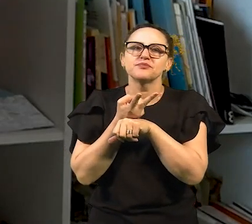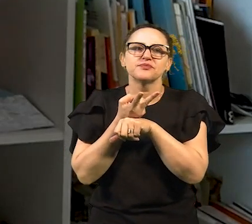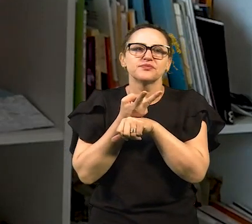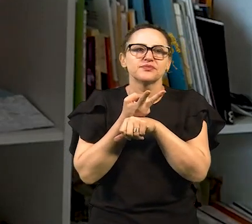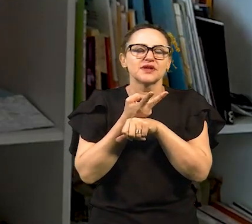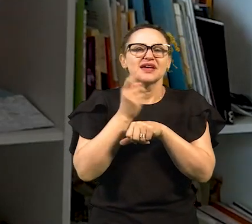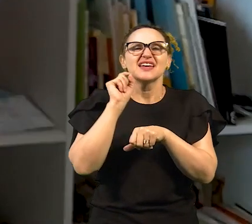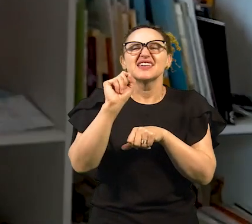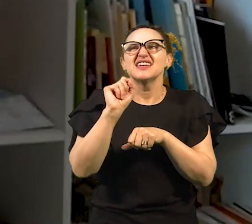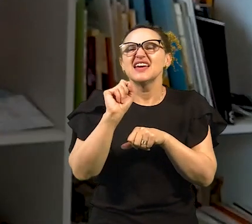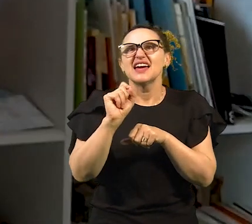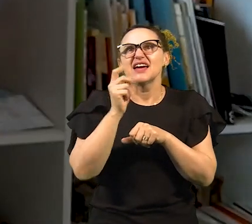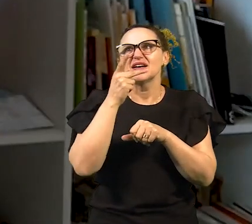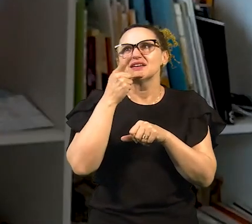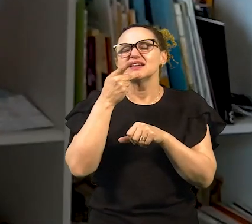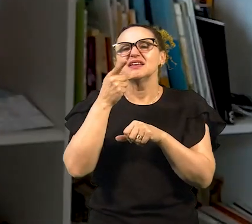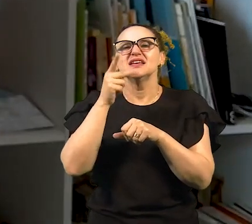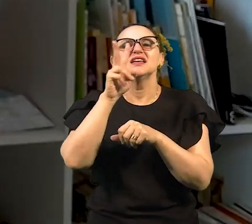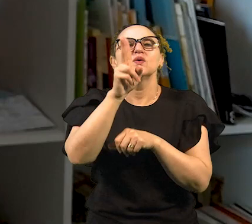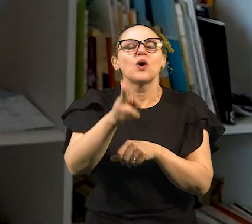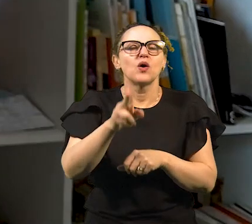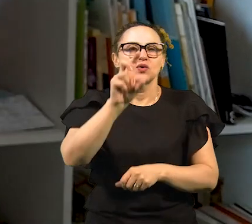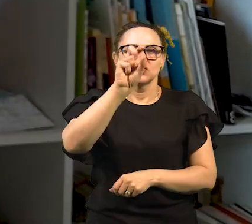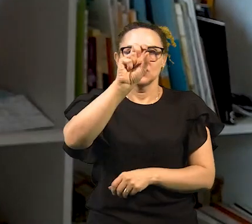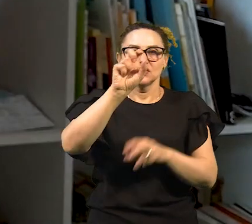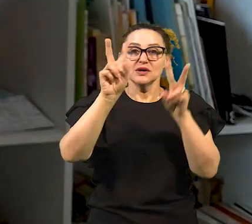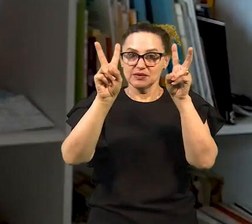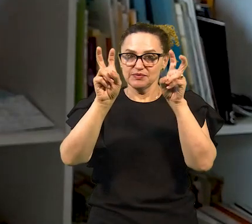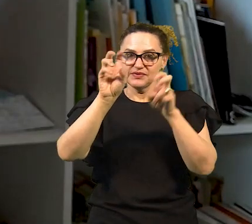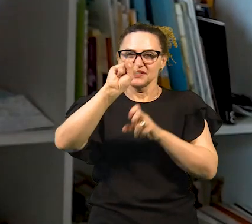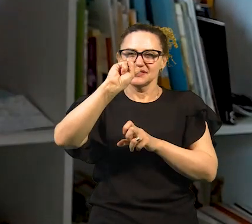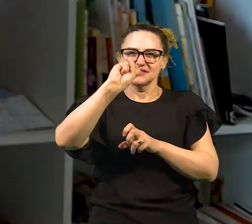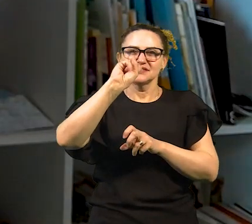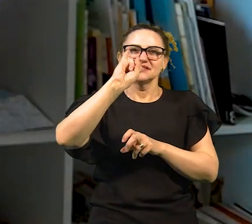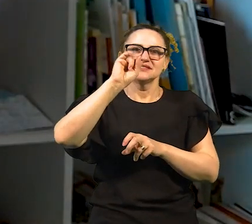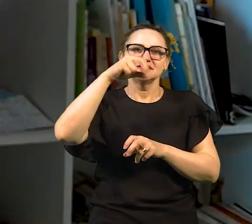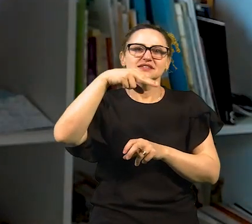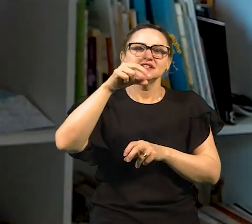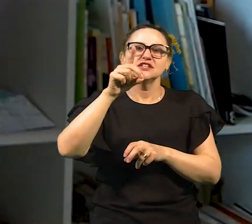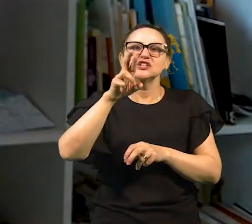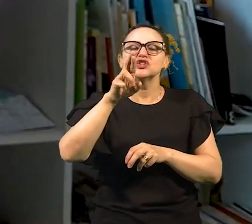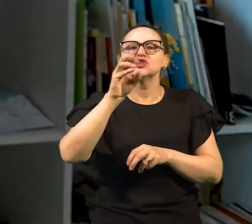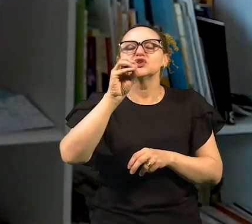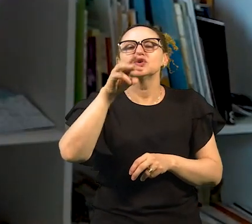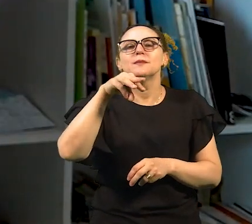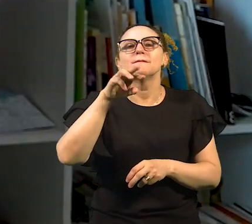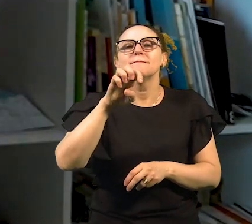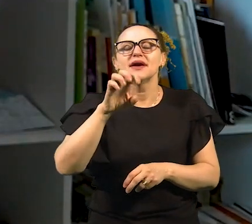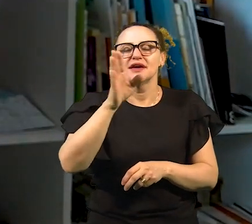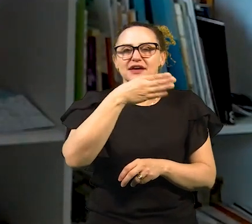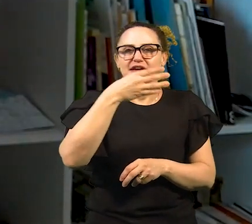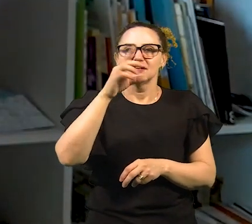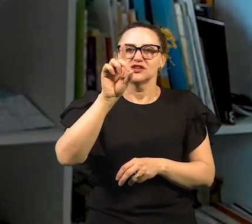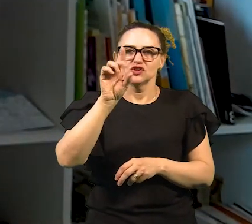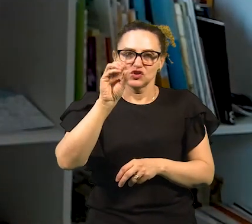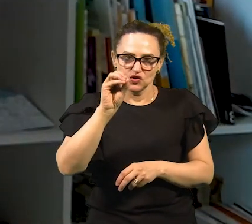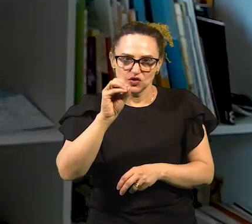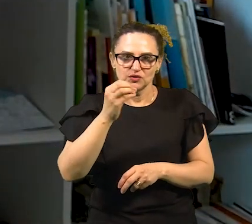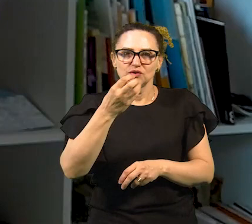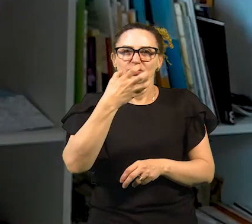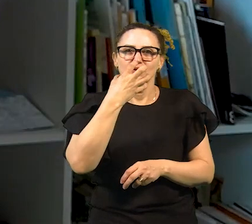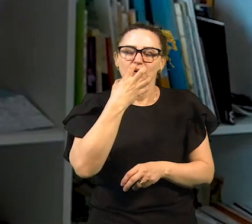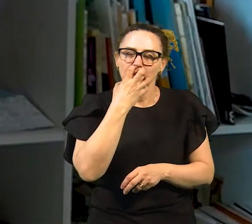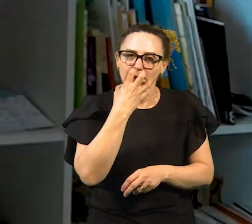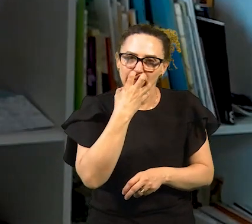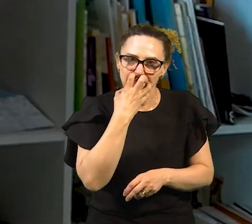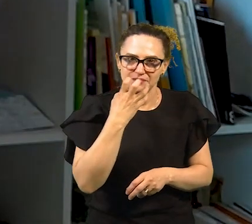de vira-lata, né? É um poema muito bonito do Olavo Bilac, que é a língua portuguesa, mas que ele vai olhar para a língua portuguesa